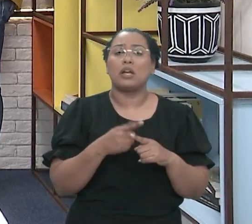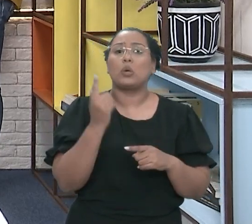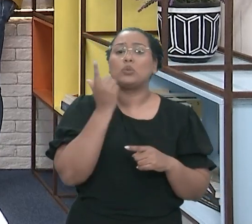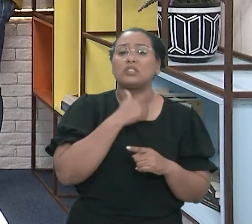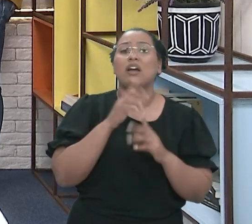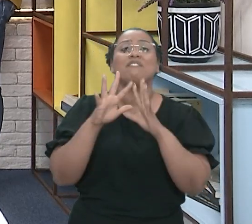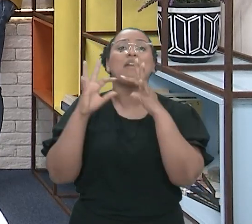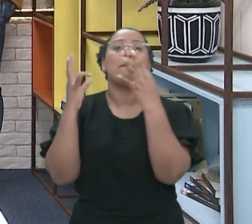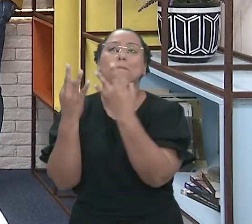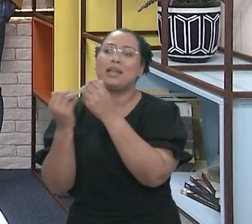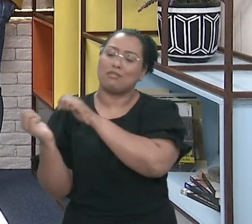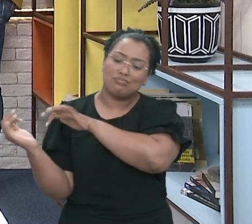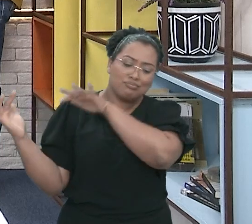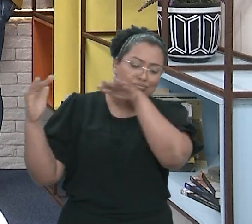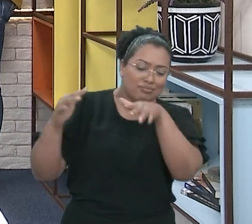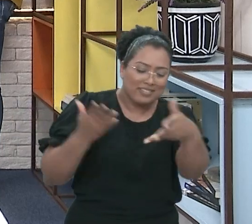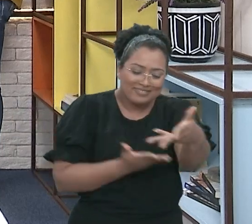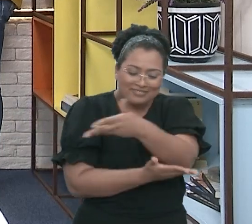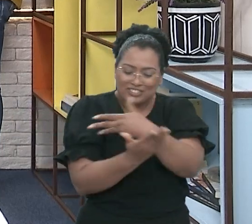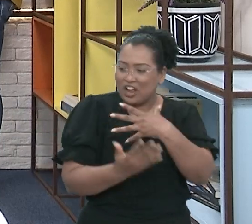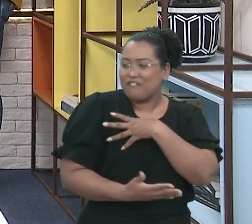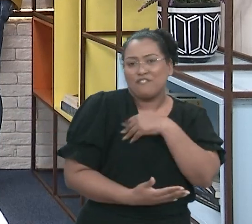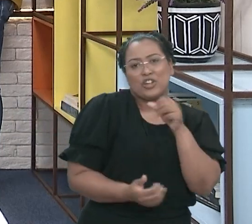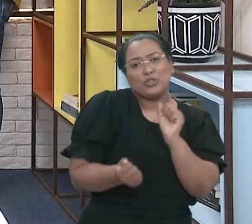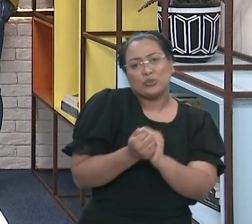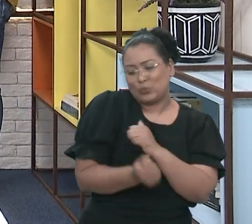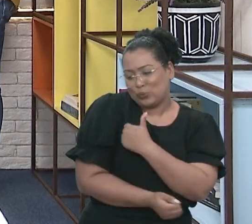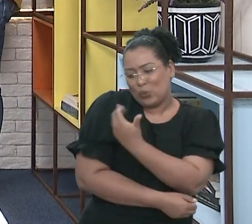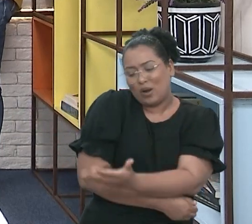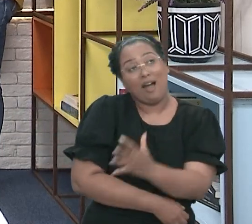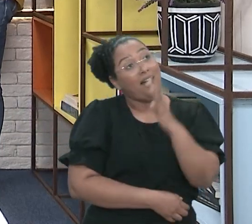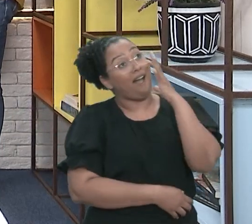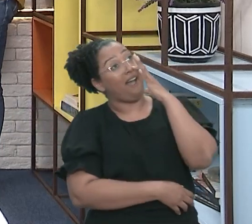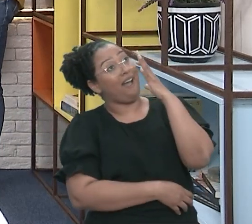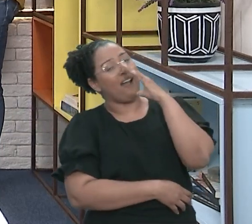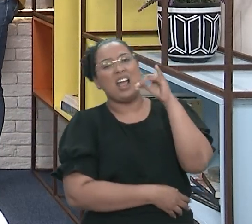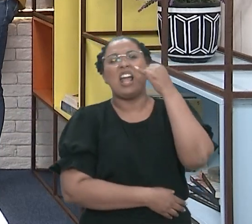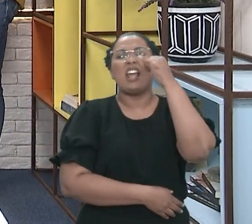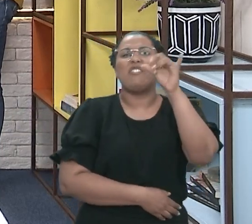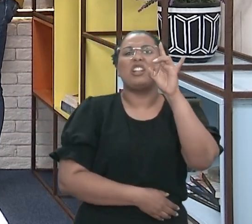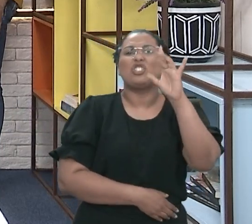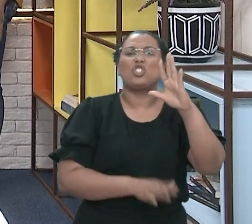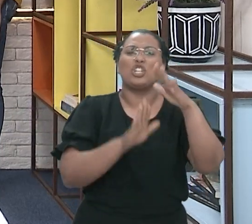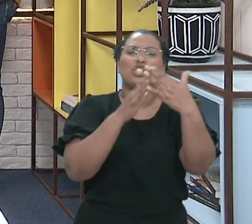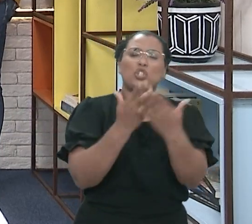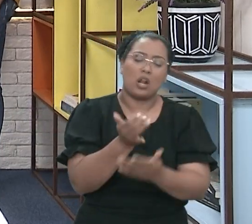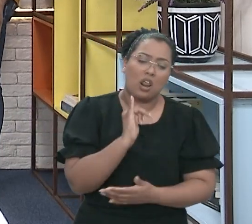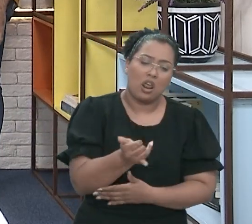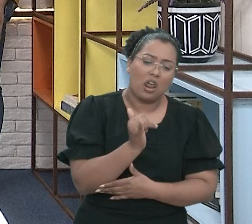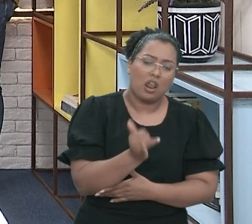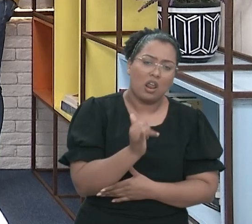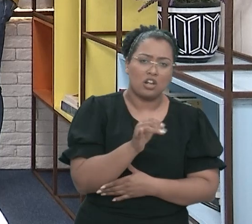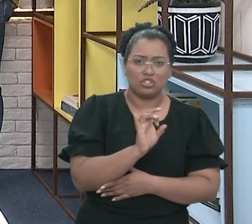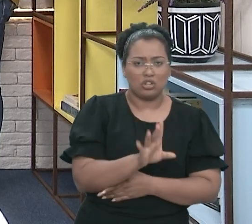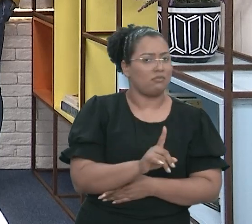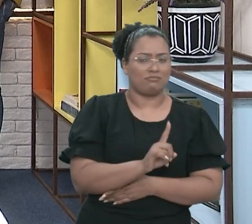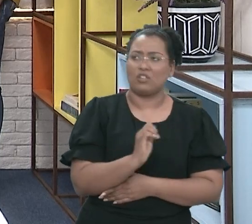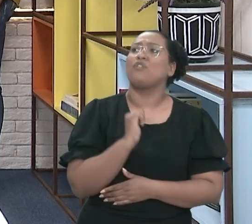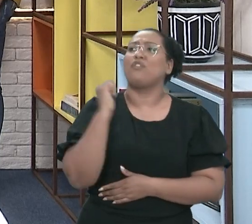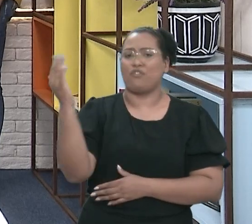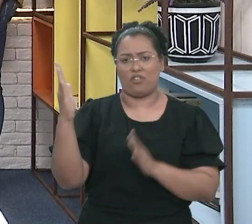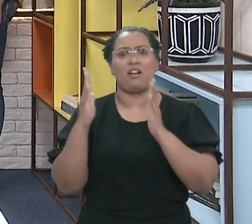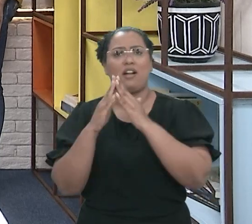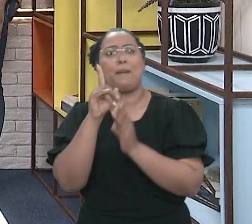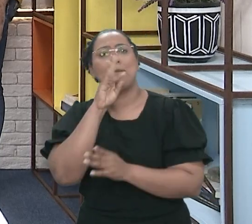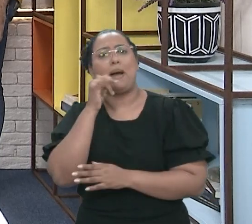também entre os familiares e a criança, justamente para incentivar também que não aconteça só dentro do ambiente escolar, mas também em